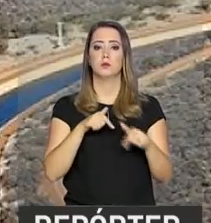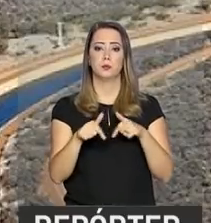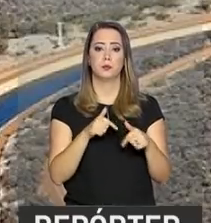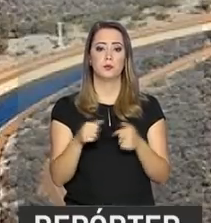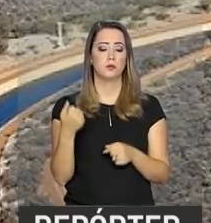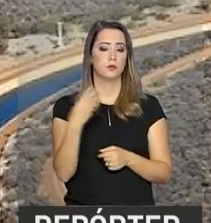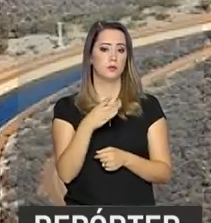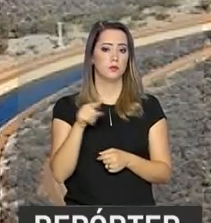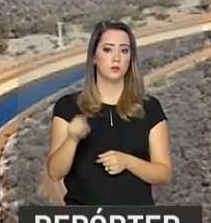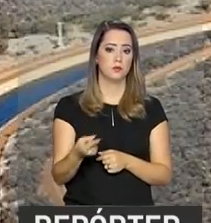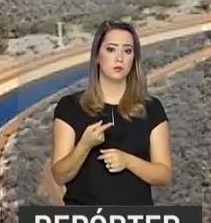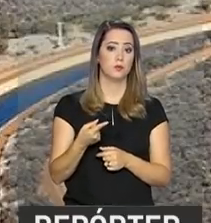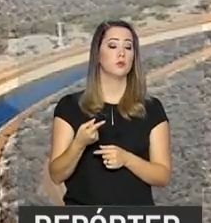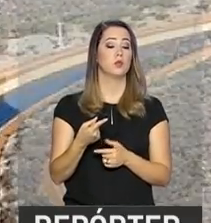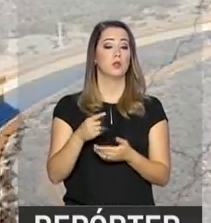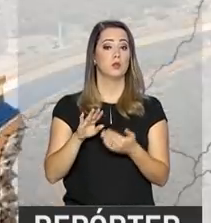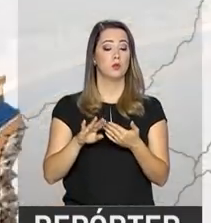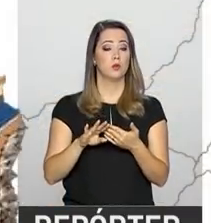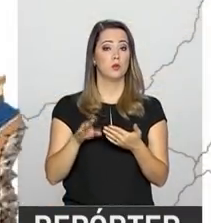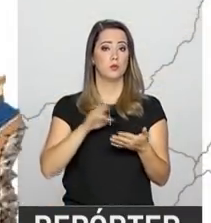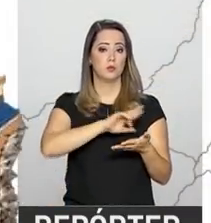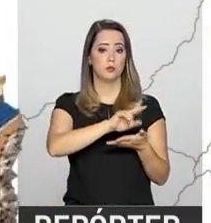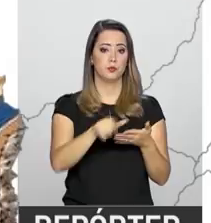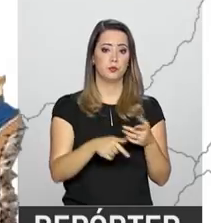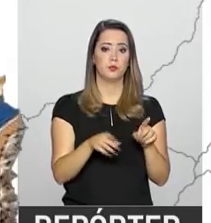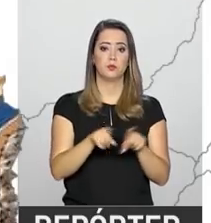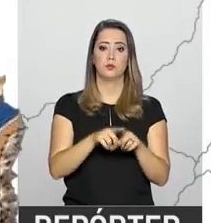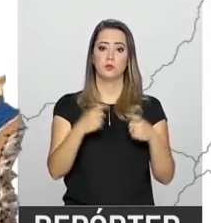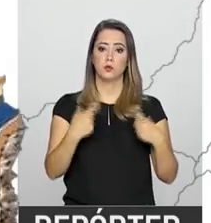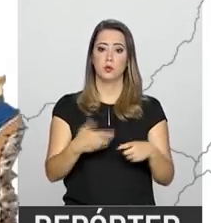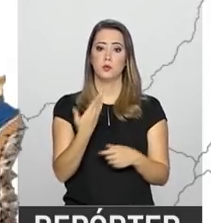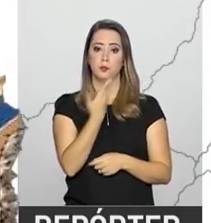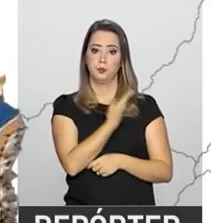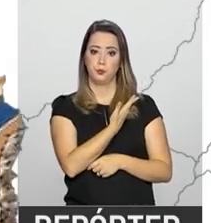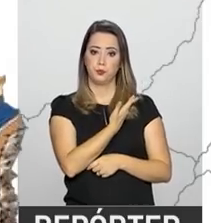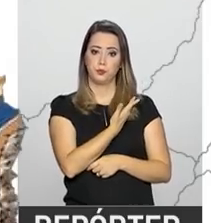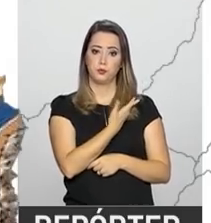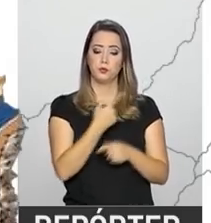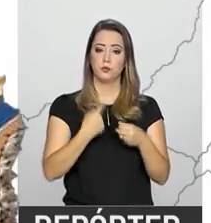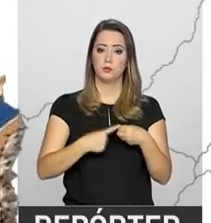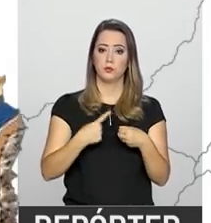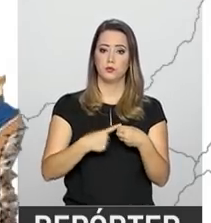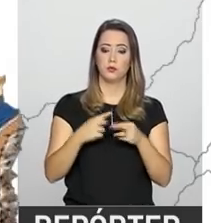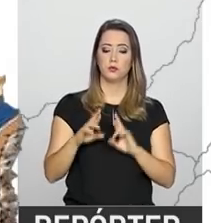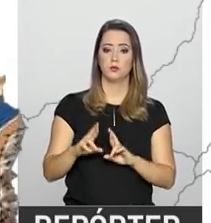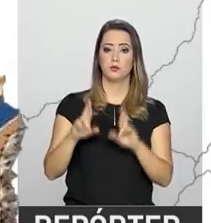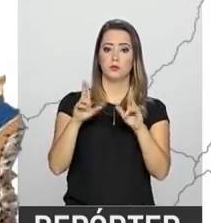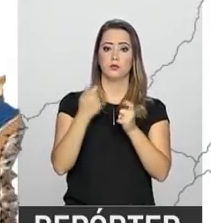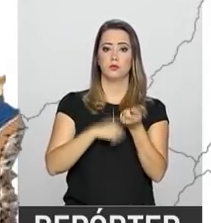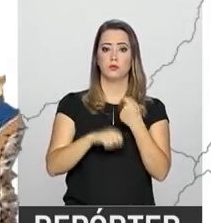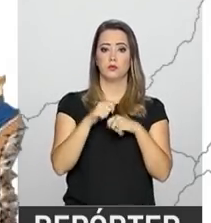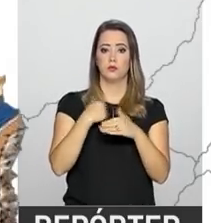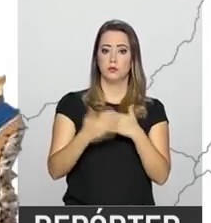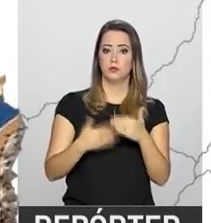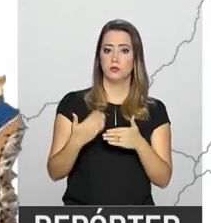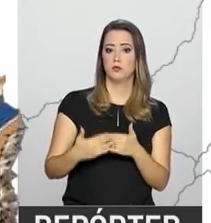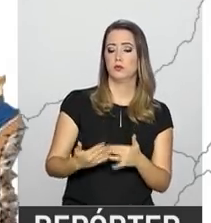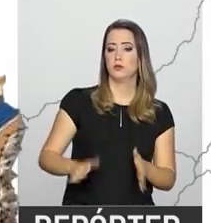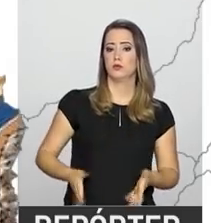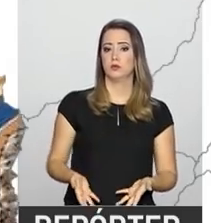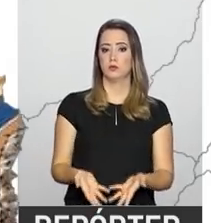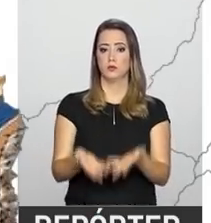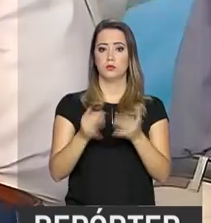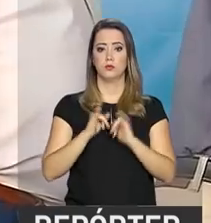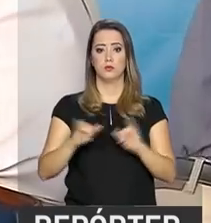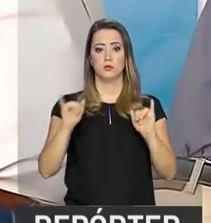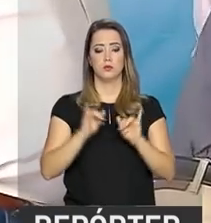mil indiretos as duas etapas ficam na região de xique-xique cidade que espera ter a economia desenvolvimento impulsionados com o